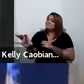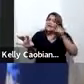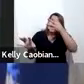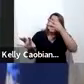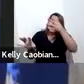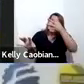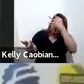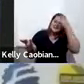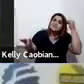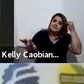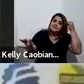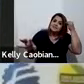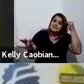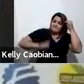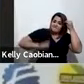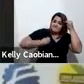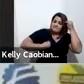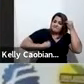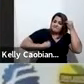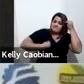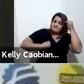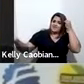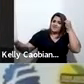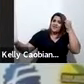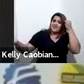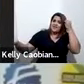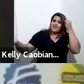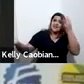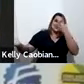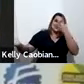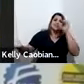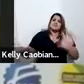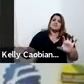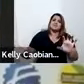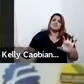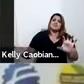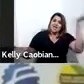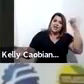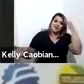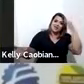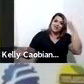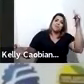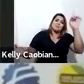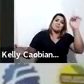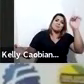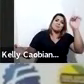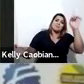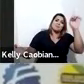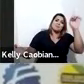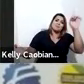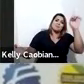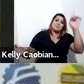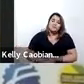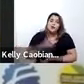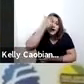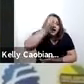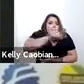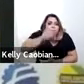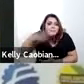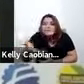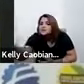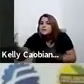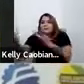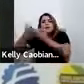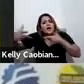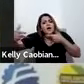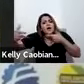estavam sendo... Sim, doutor, sim. Você falou tudo agora, pessoas. E pessoas maravilhosas, pessoas solidárias,